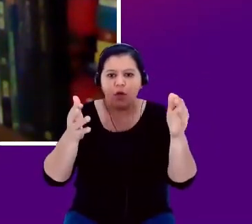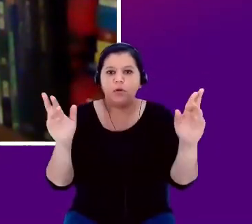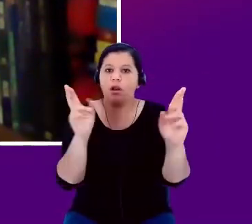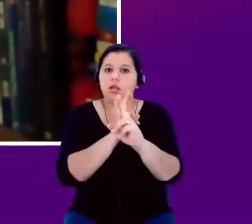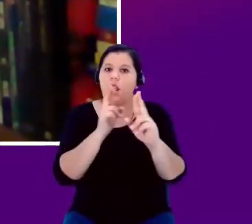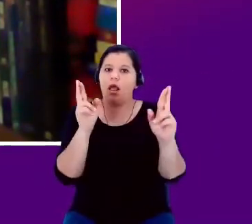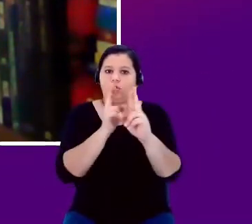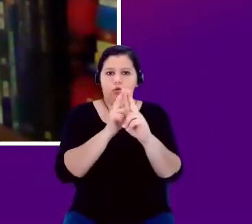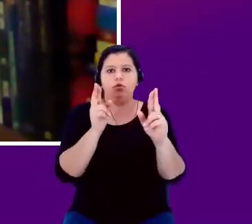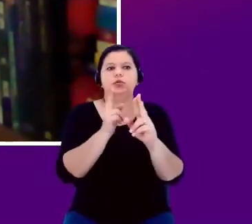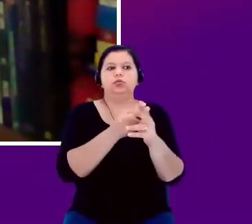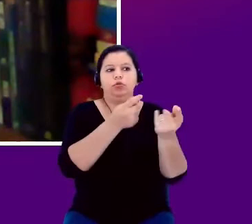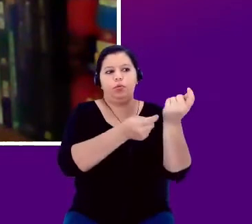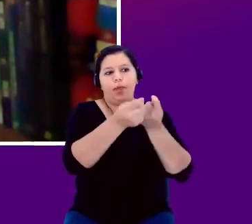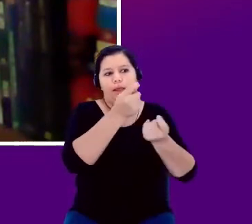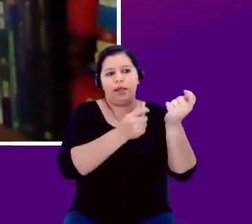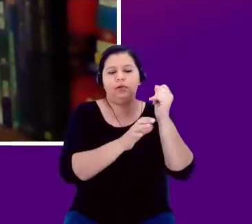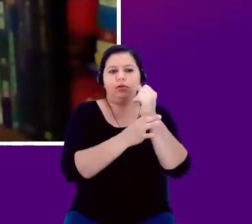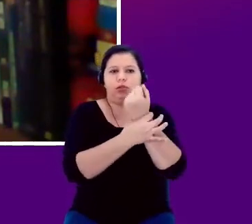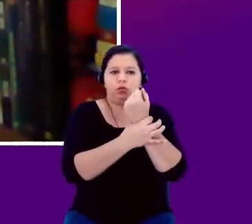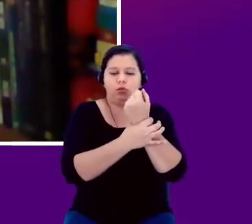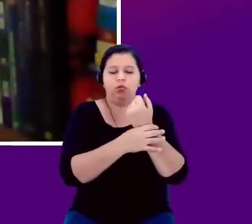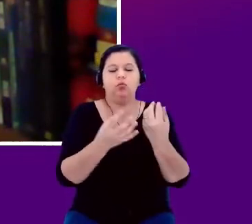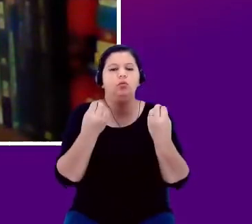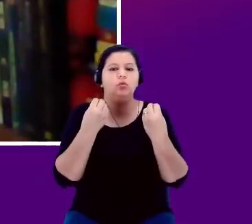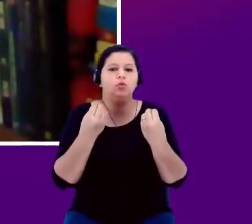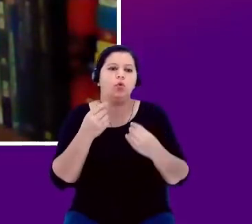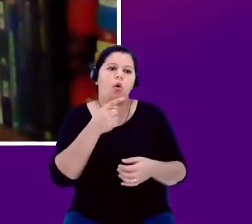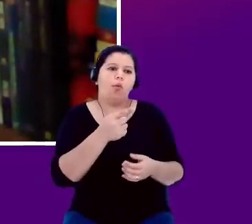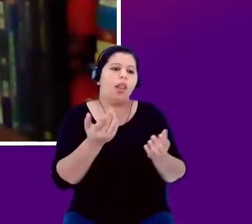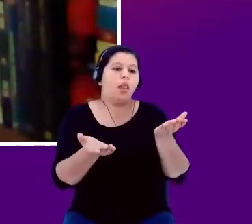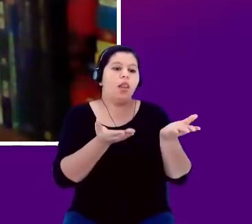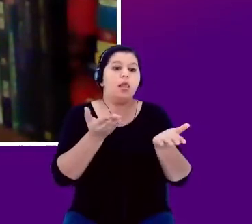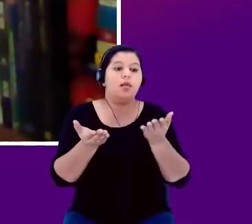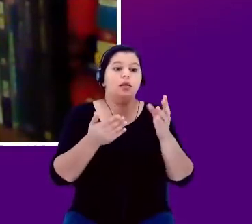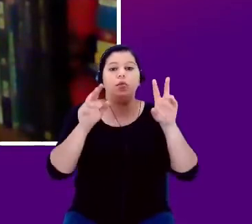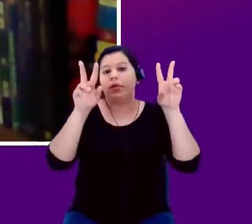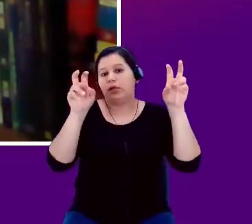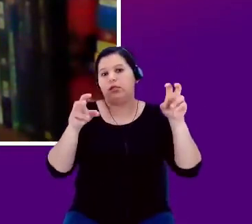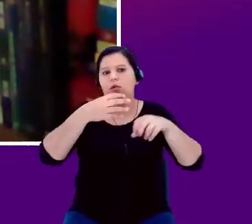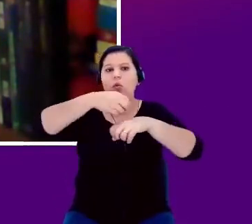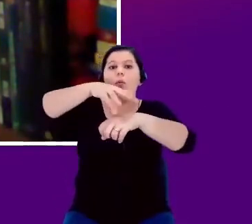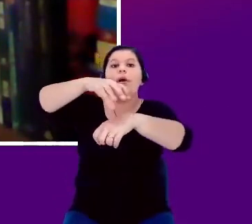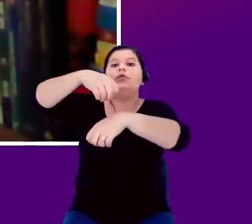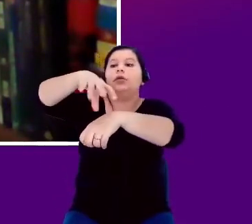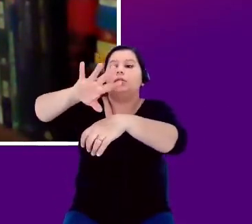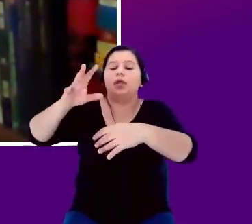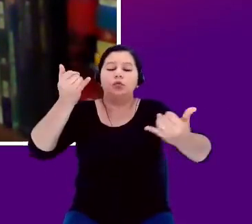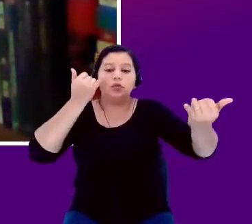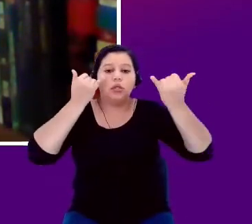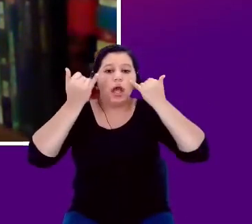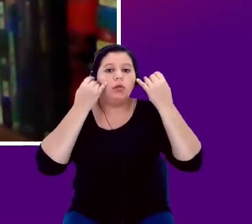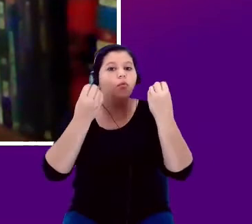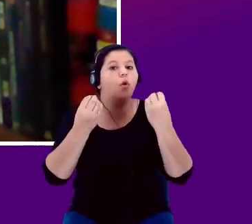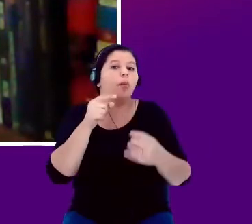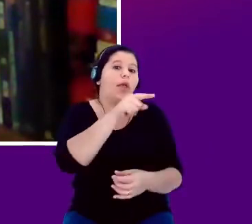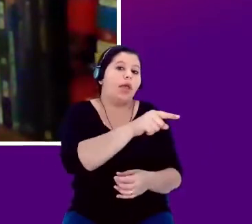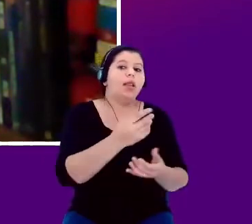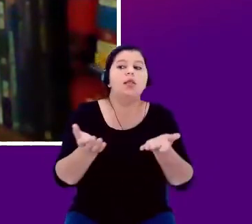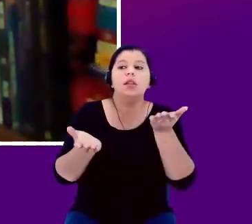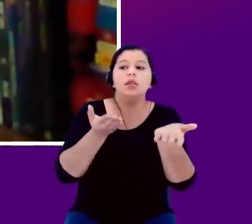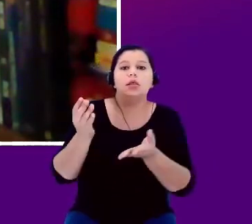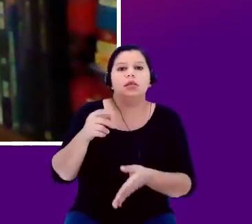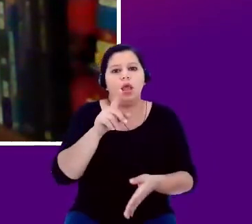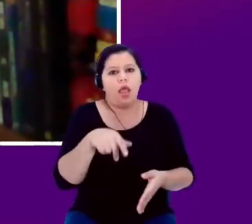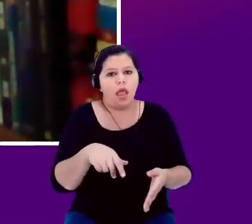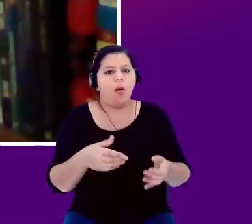mercado seguro e como ele lida com essa questão de compartilhamento de dados, né, é um arcabouço